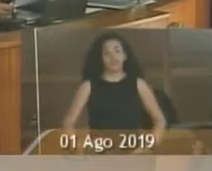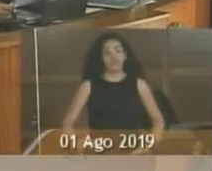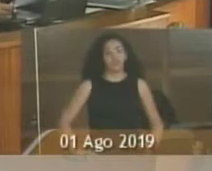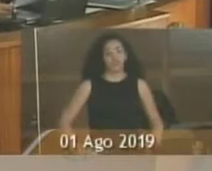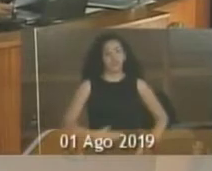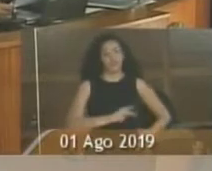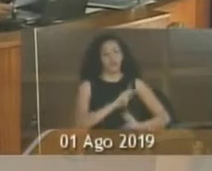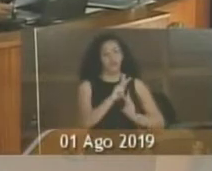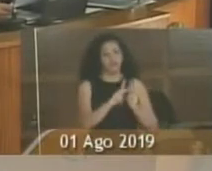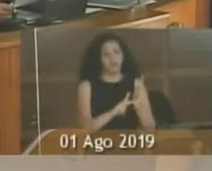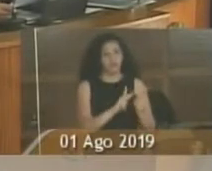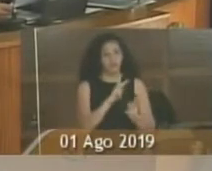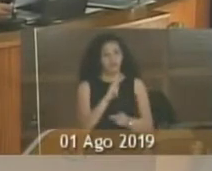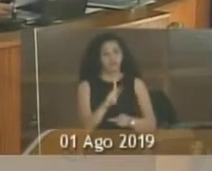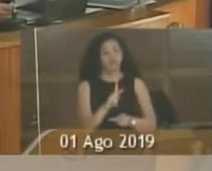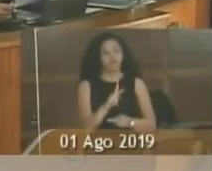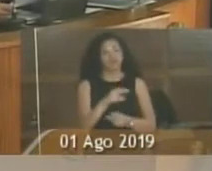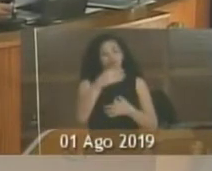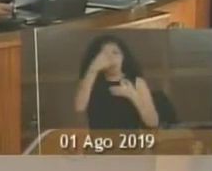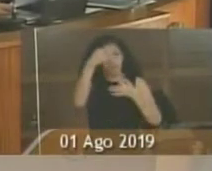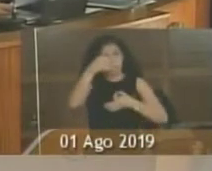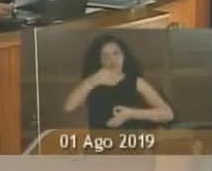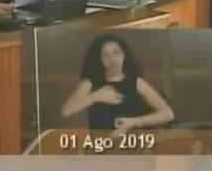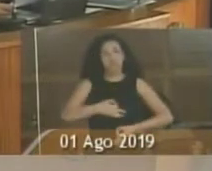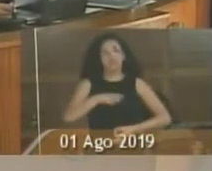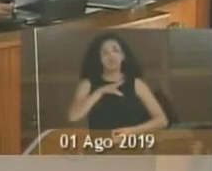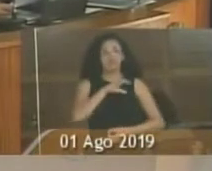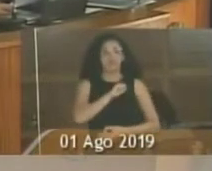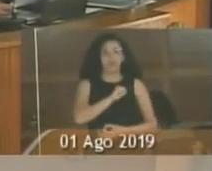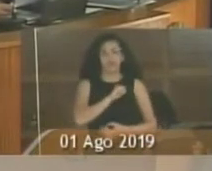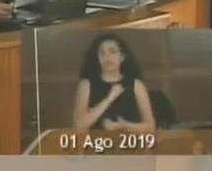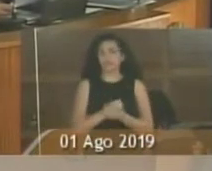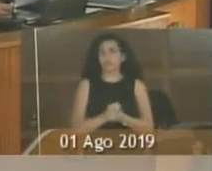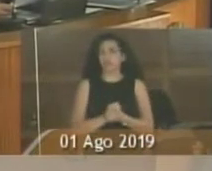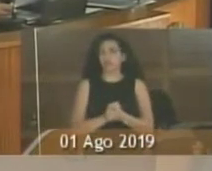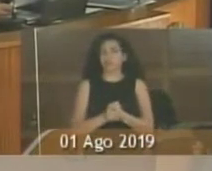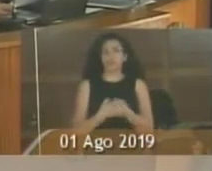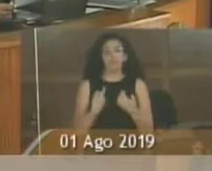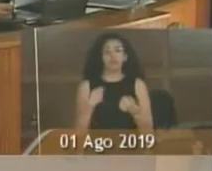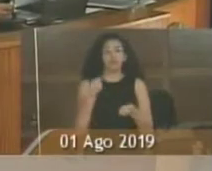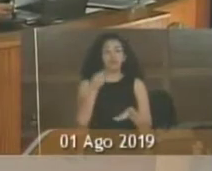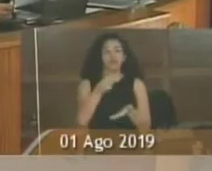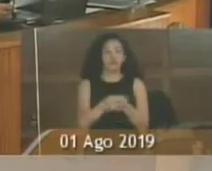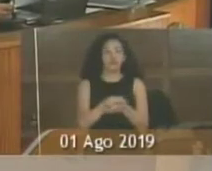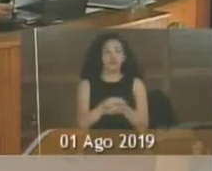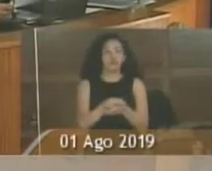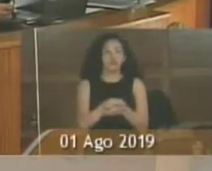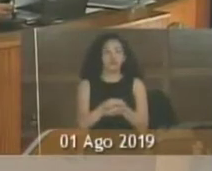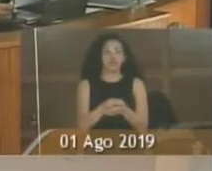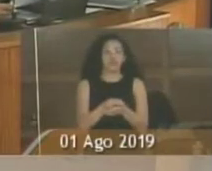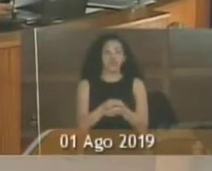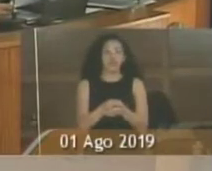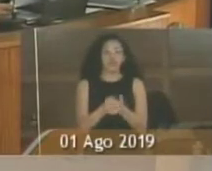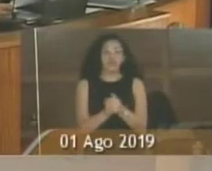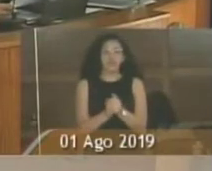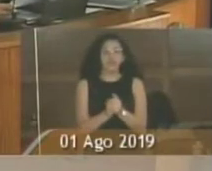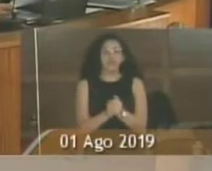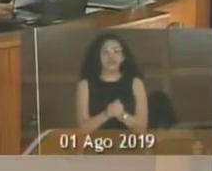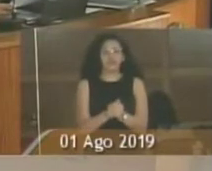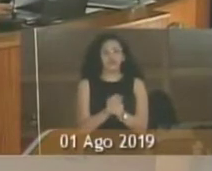público, com dedicação, com ética, com zelo e com amor. Deve cumprir bem com seus deveres e